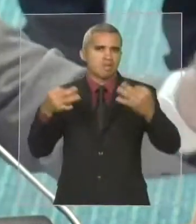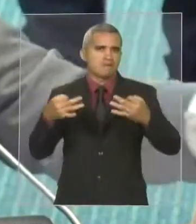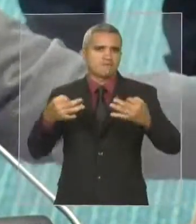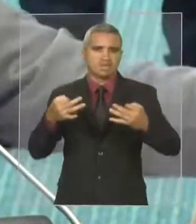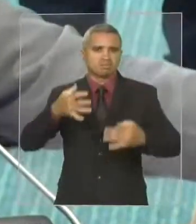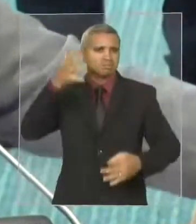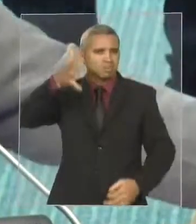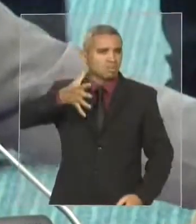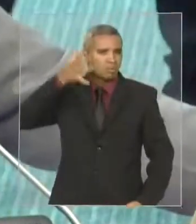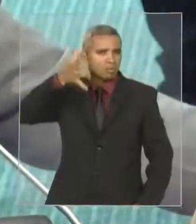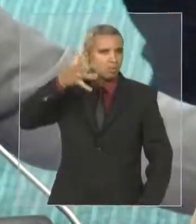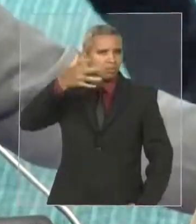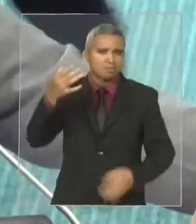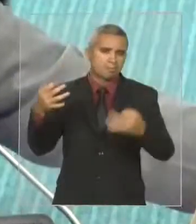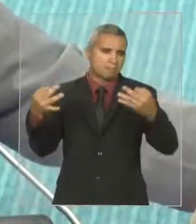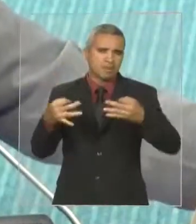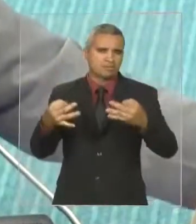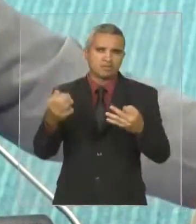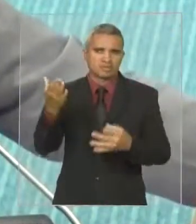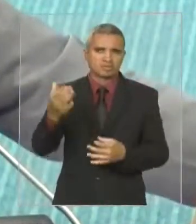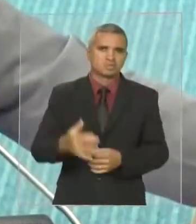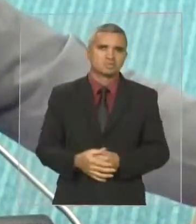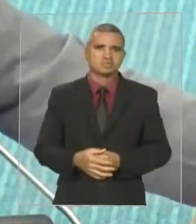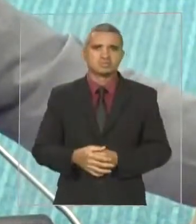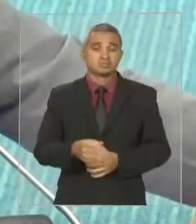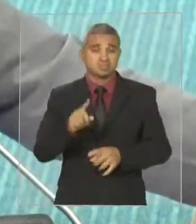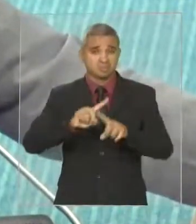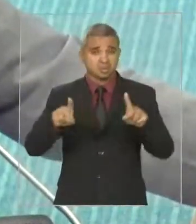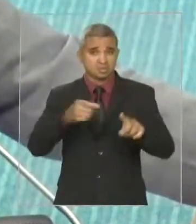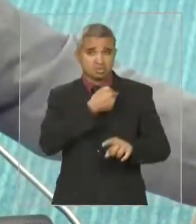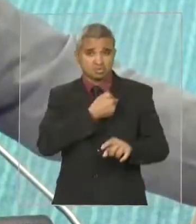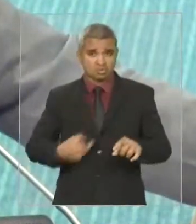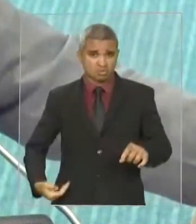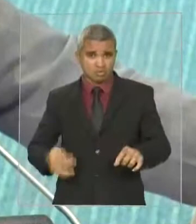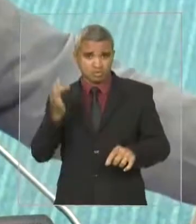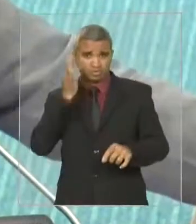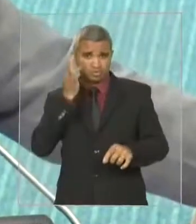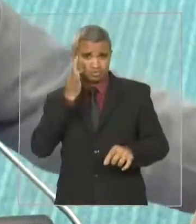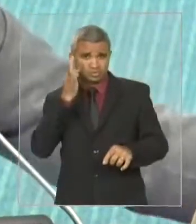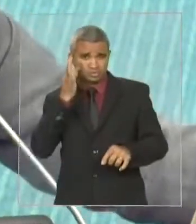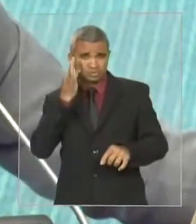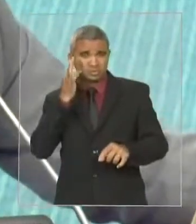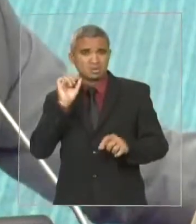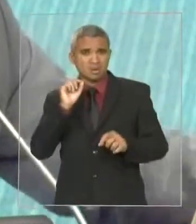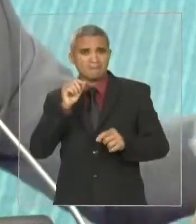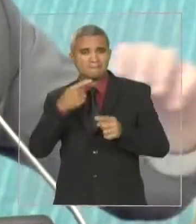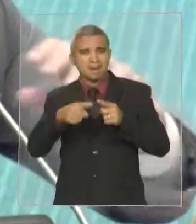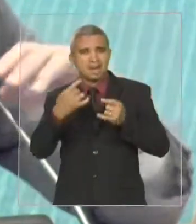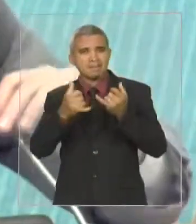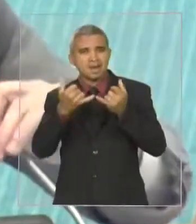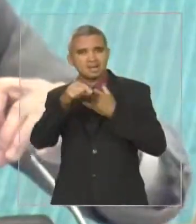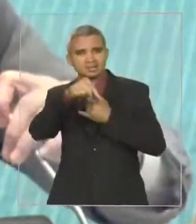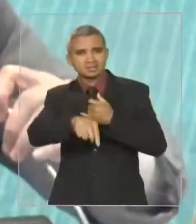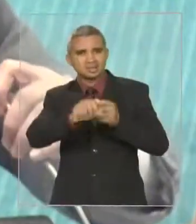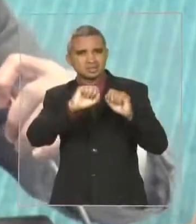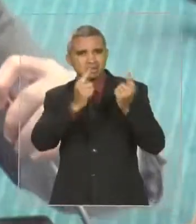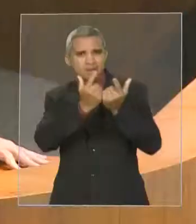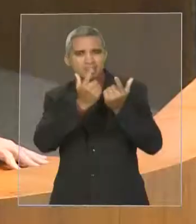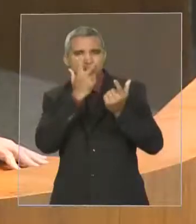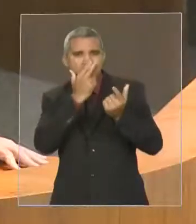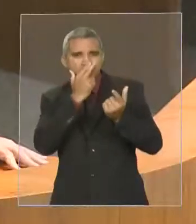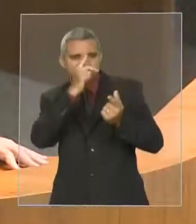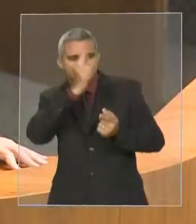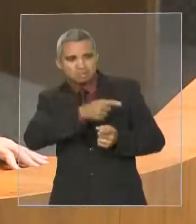esta casa, o governador do estado do Maranhão, está fazendo um puxadinho dos leões a esta casa aqui. Muito obrigado, senhor.